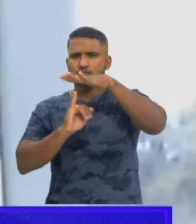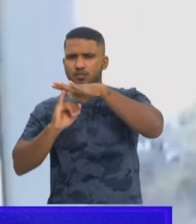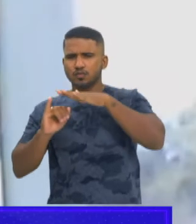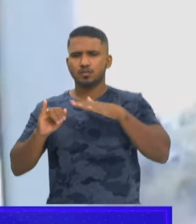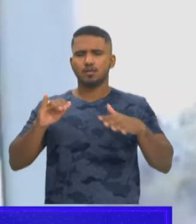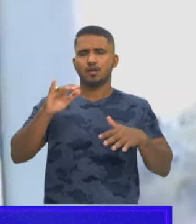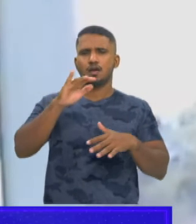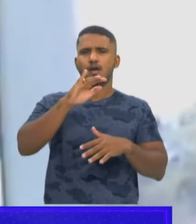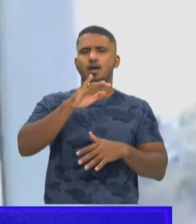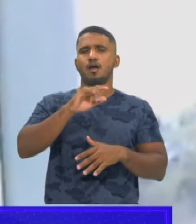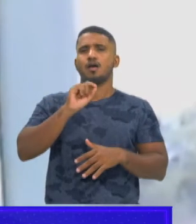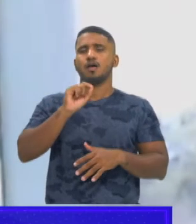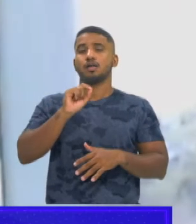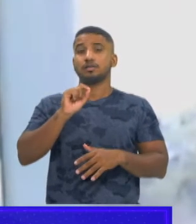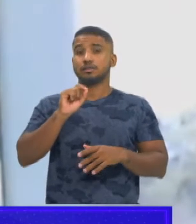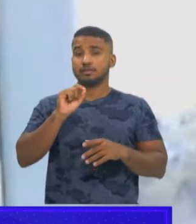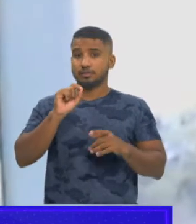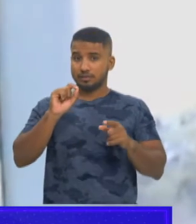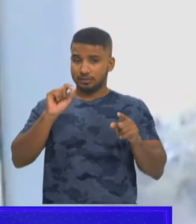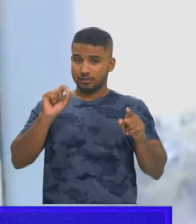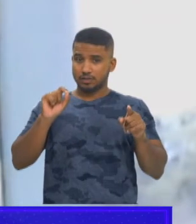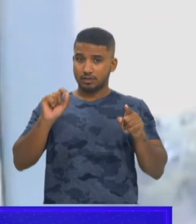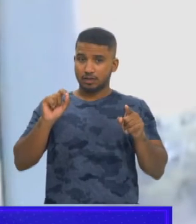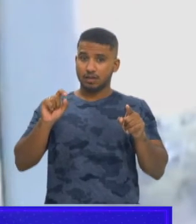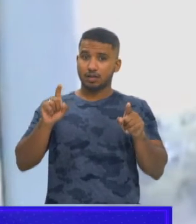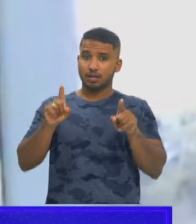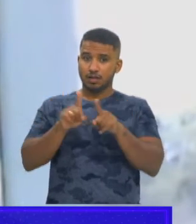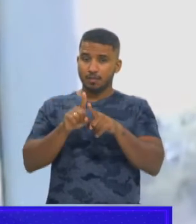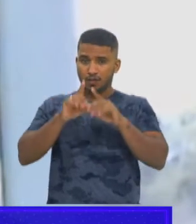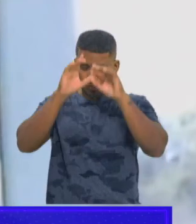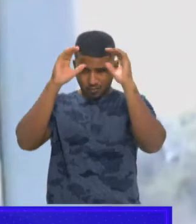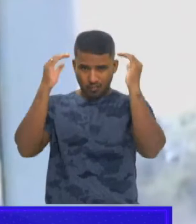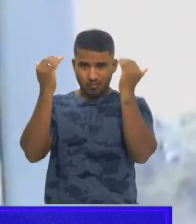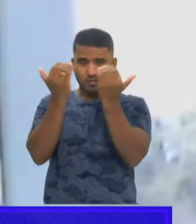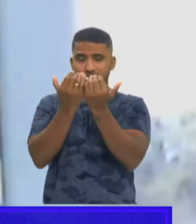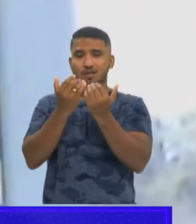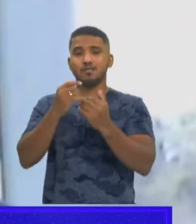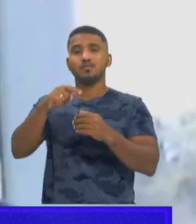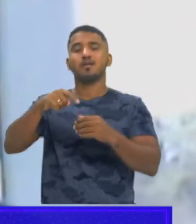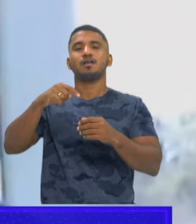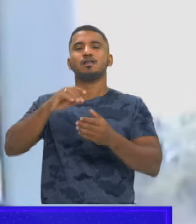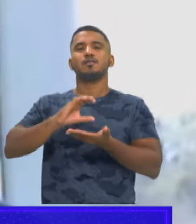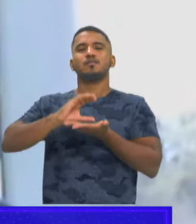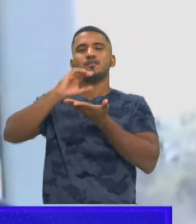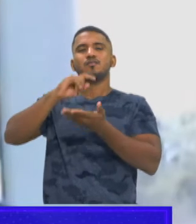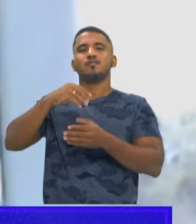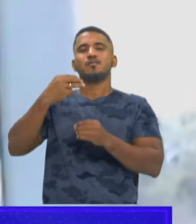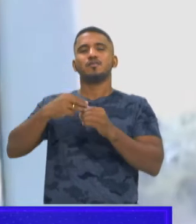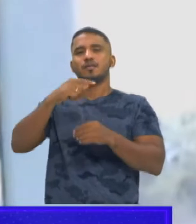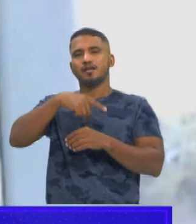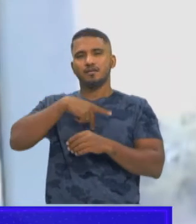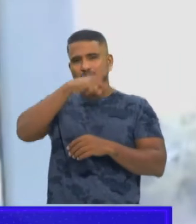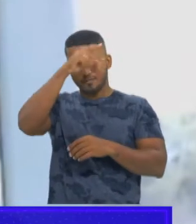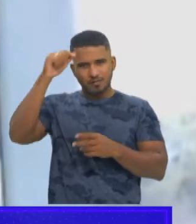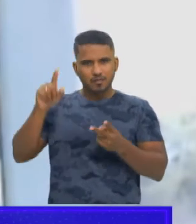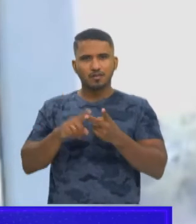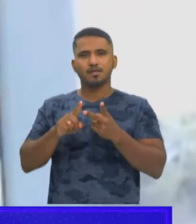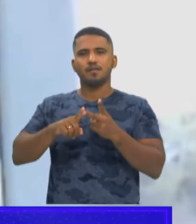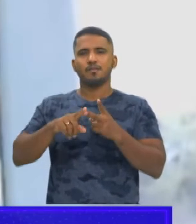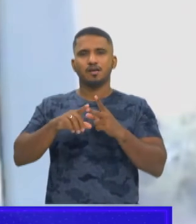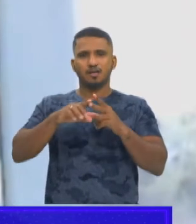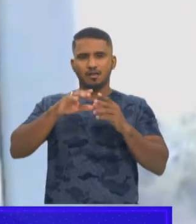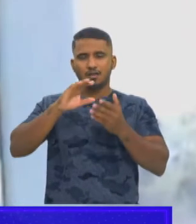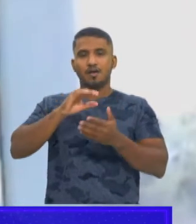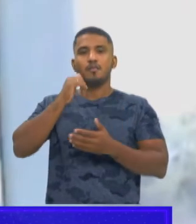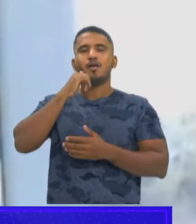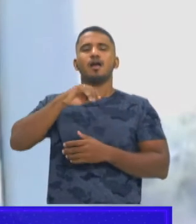atuante. O Dr. Joaquim Santana desempenhou um excelente trabalho juntamente com as instituições, e através do